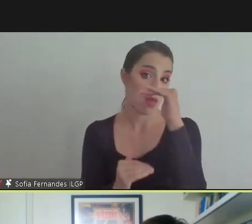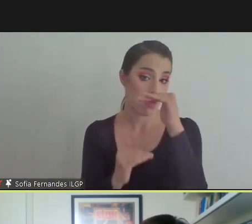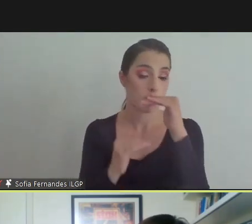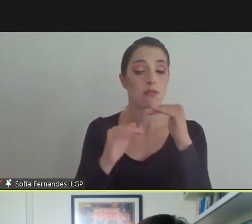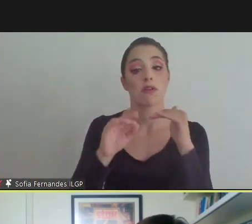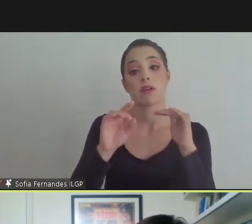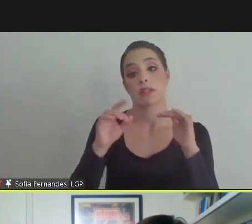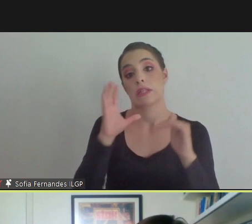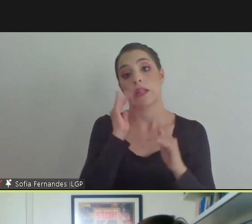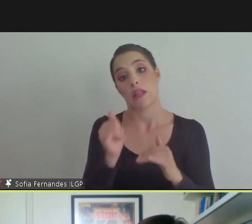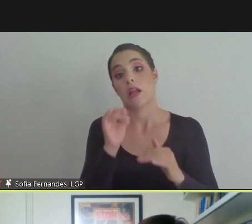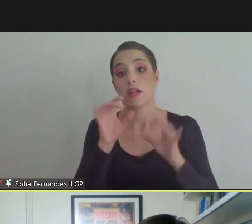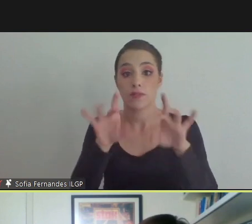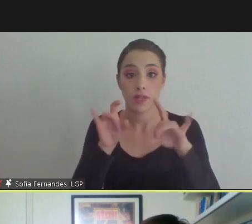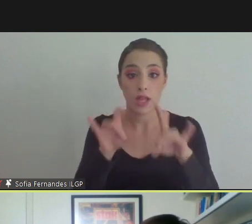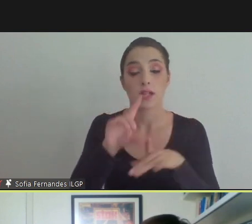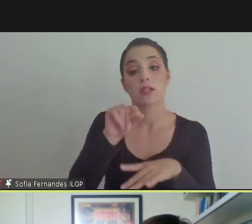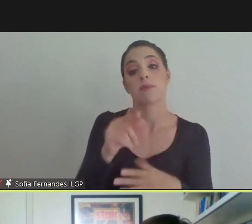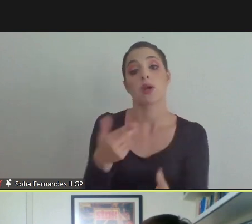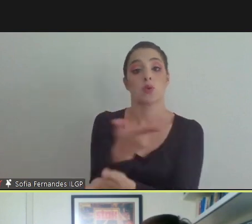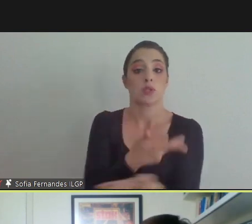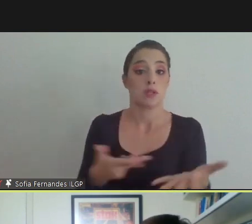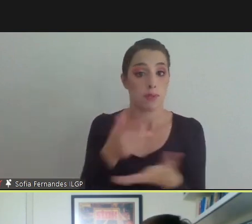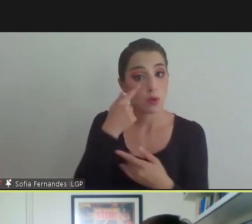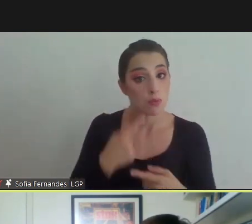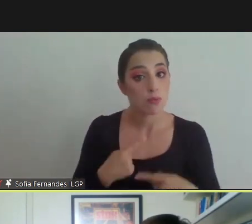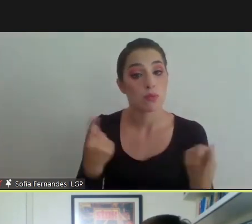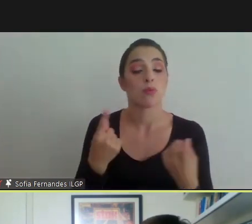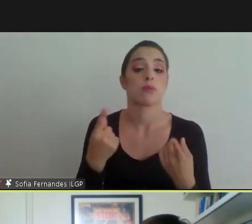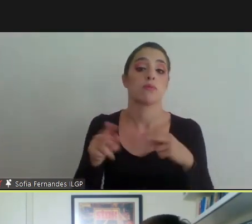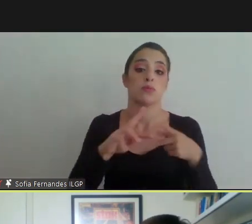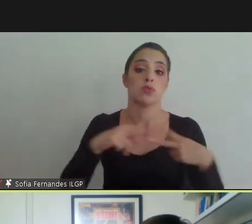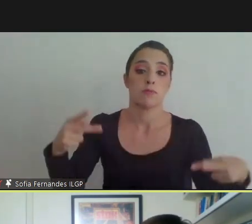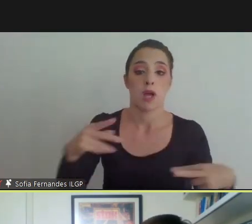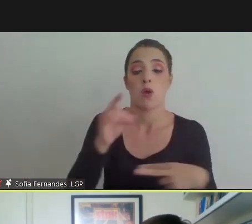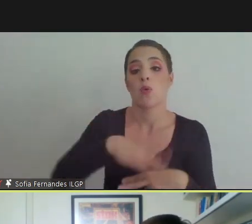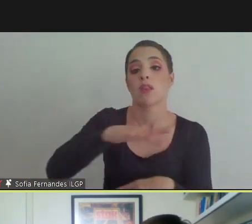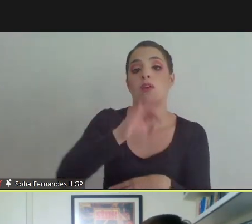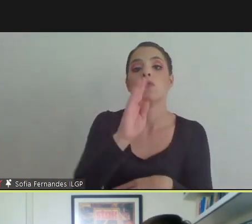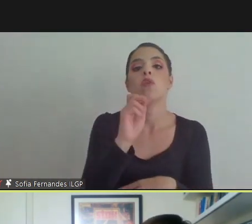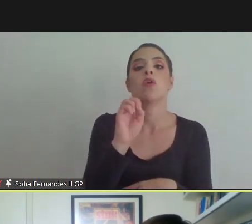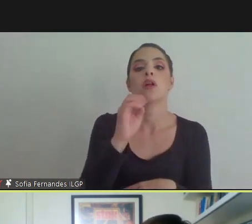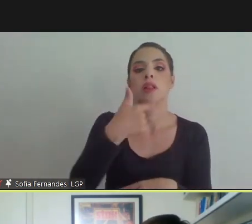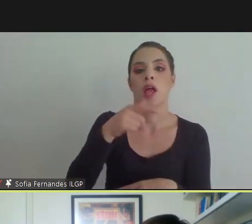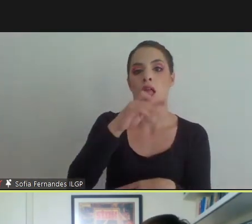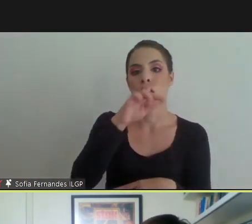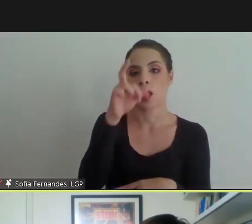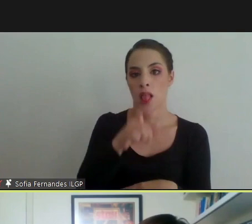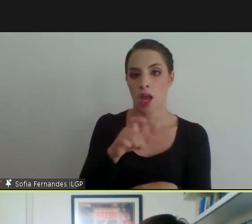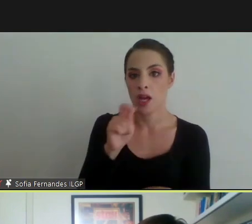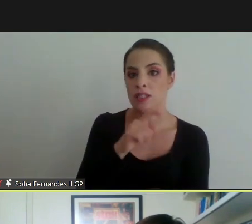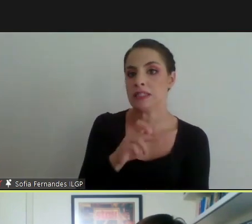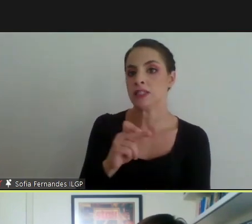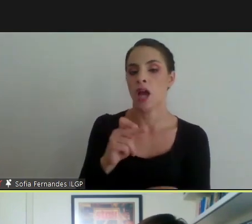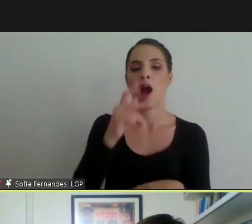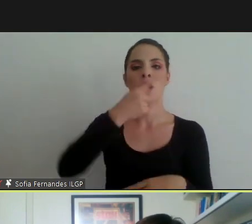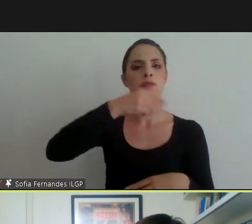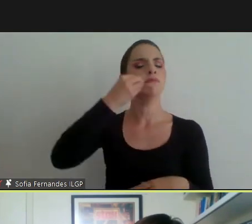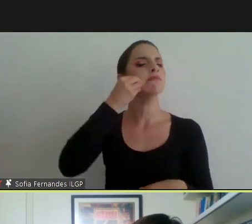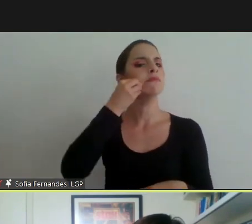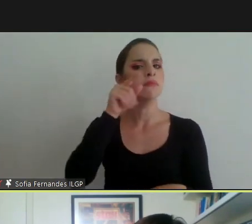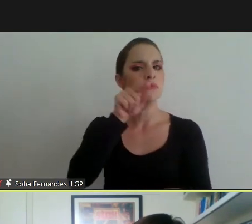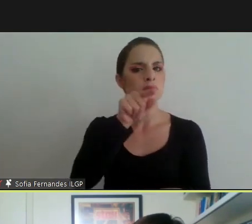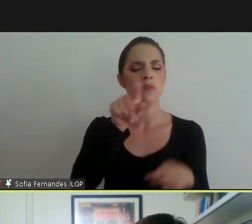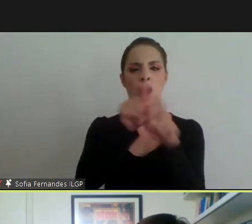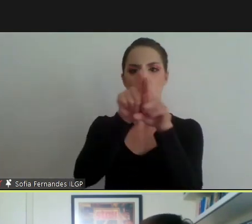do orçamento público municipal em Fortaleza, que é a capital do Ceará, um grande estado do Nordeste, conforme aqueles que mais